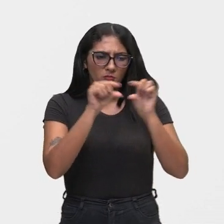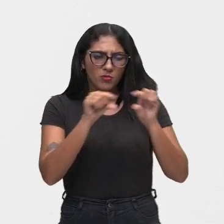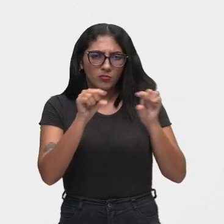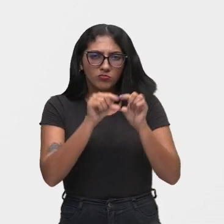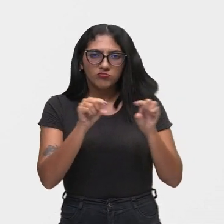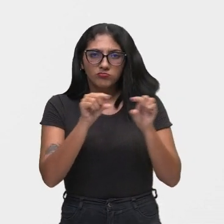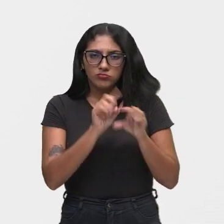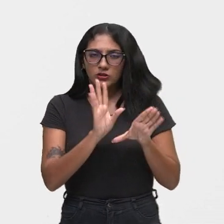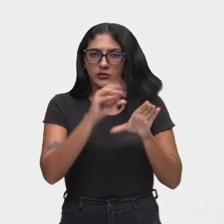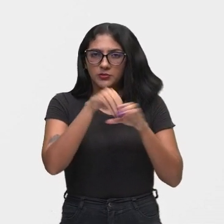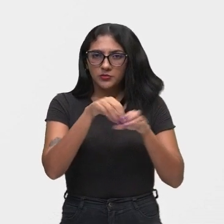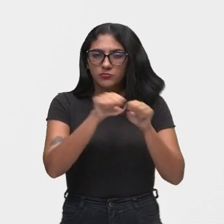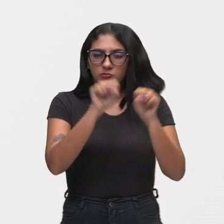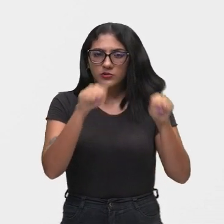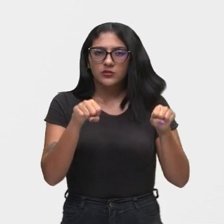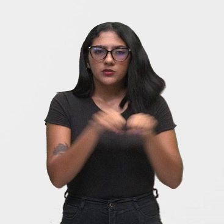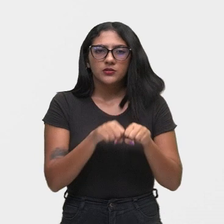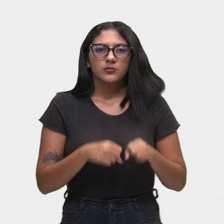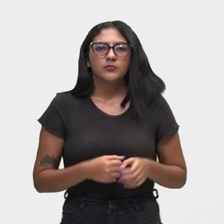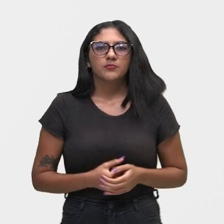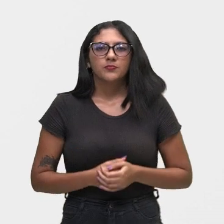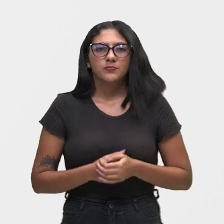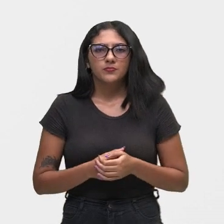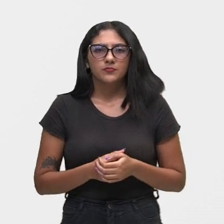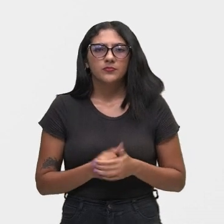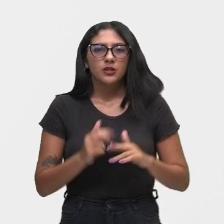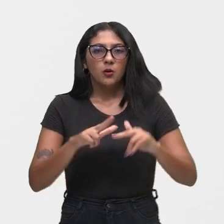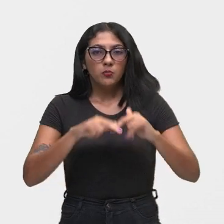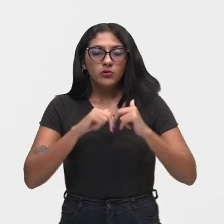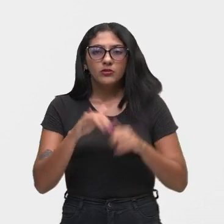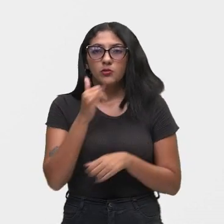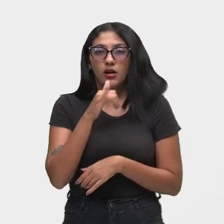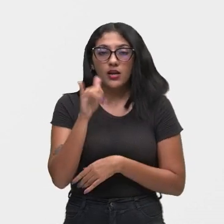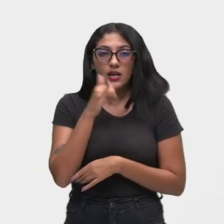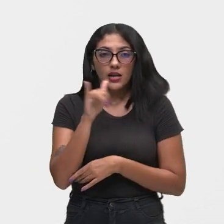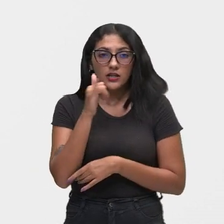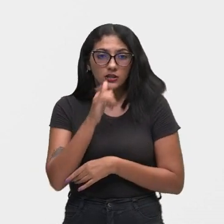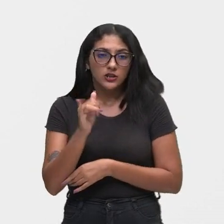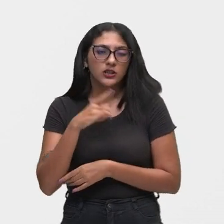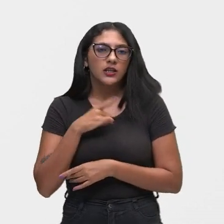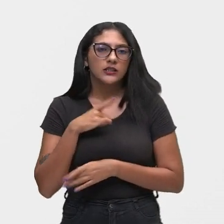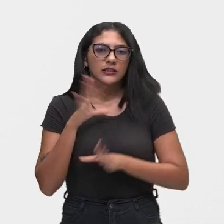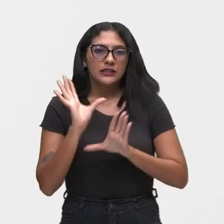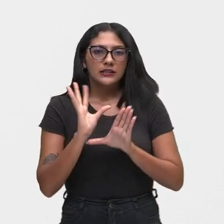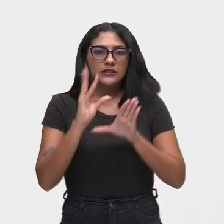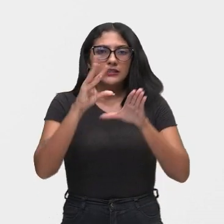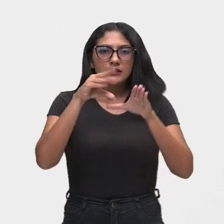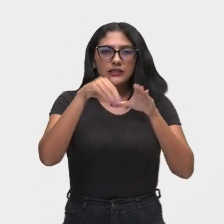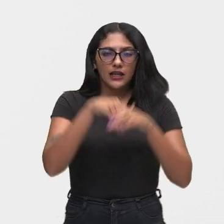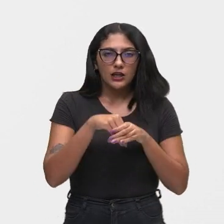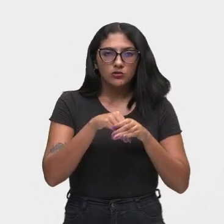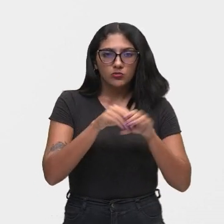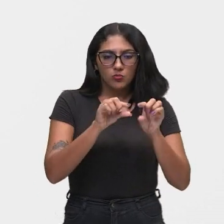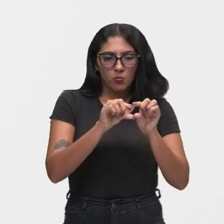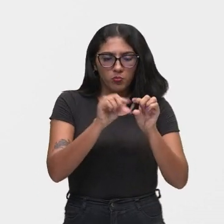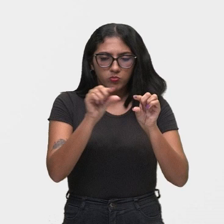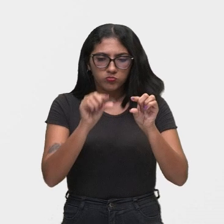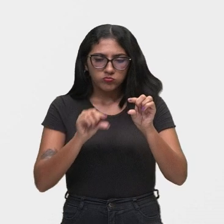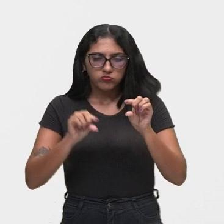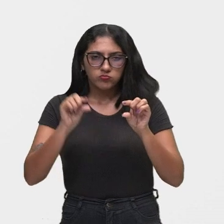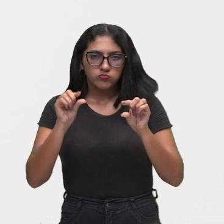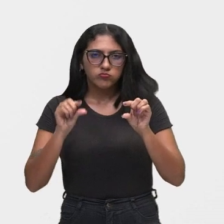comentei. Então, desse modo, né, parte da energia que é liberada durante a explosão, né,